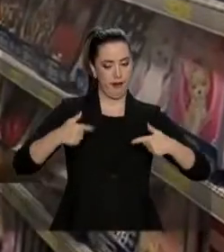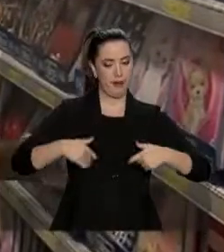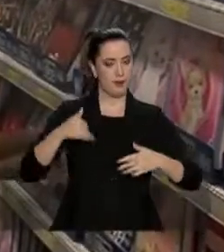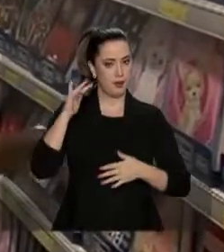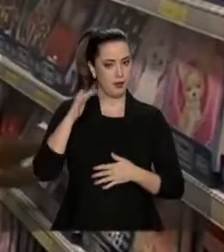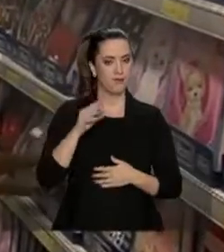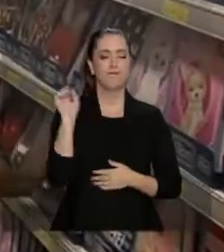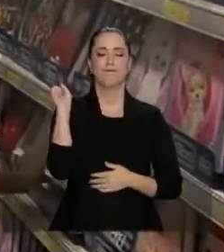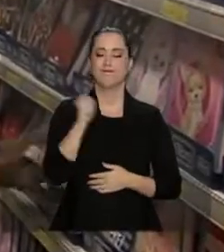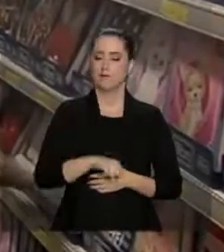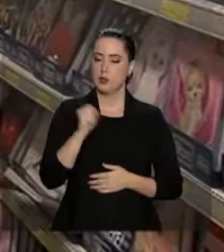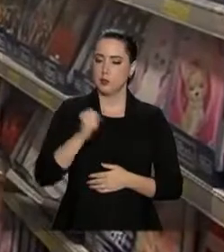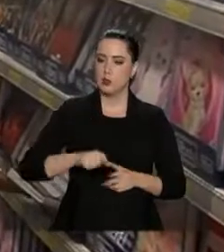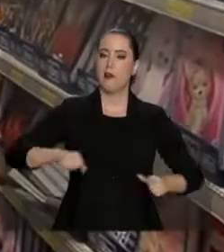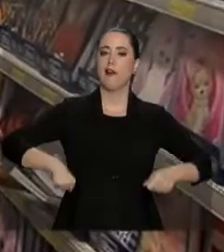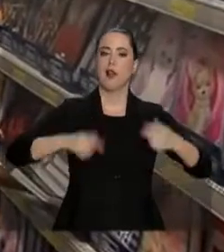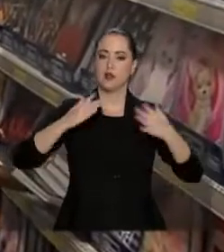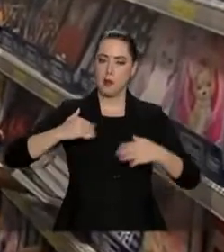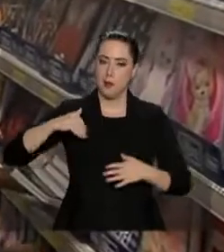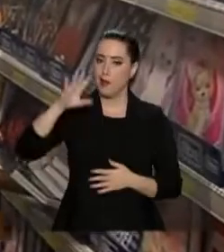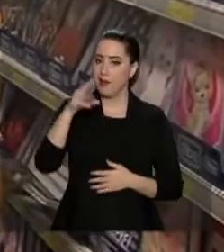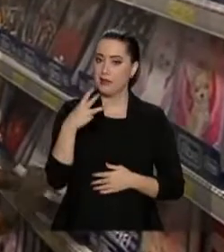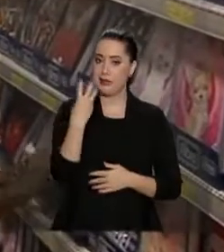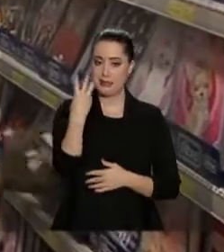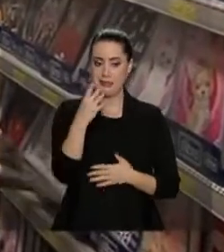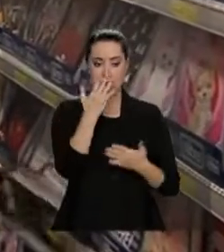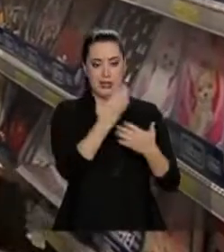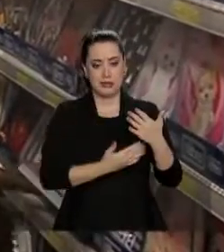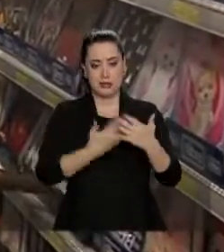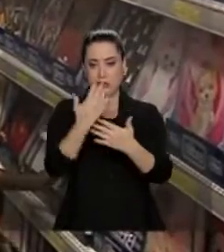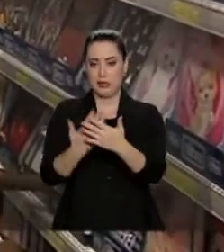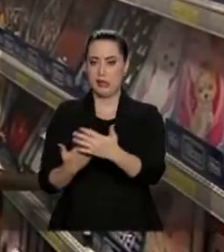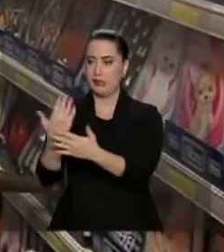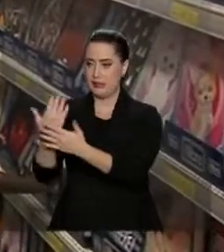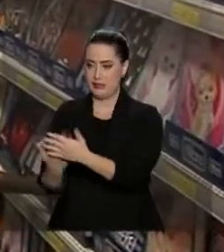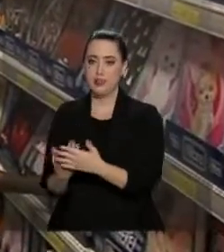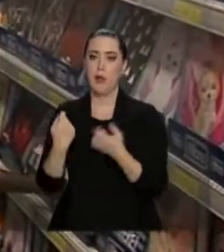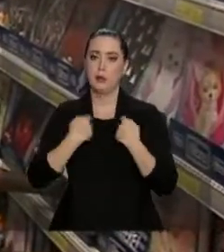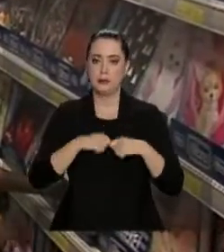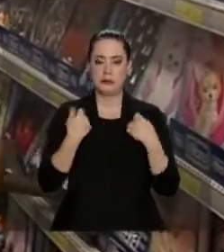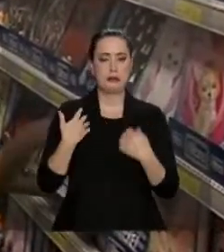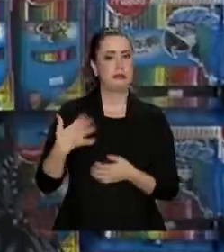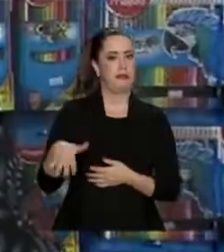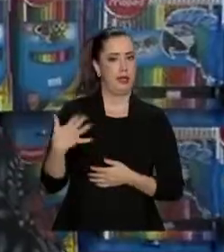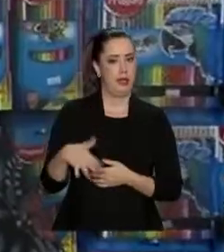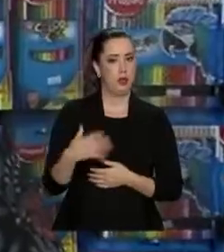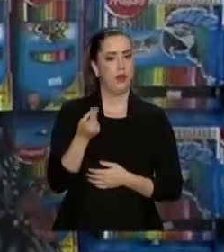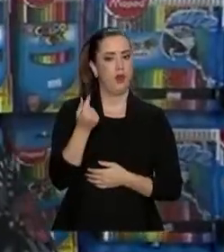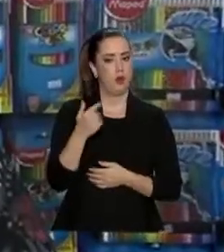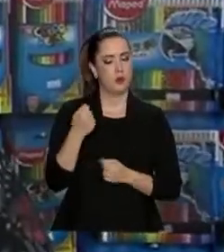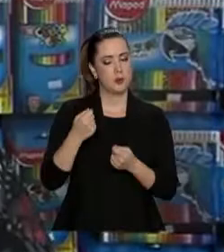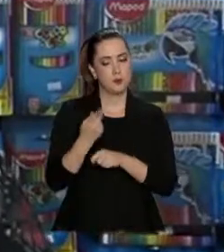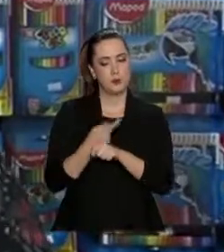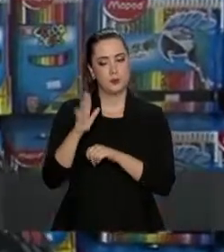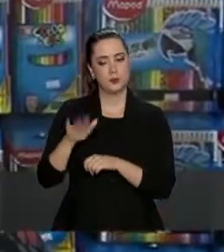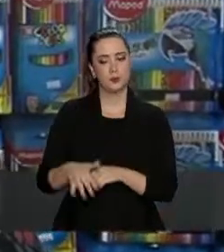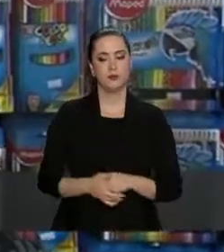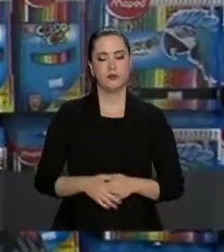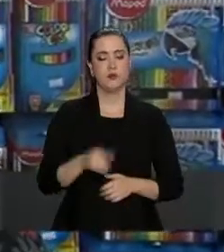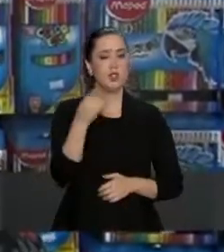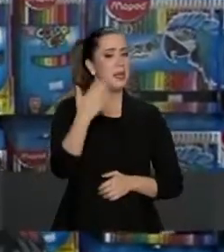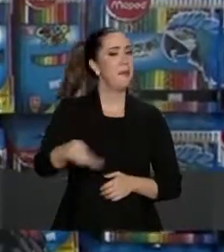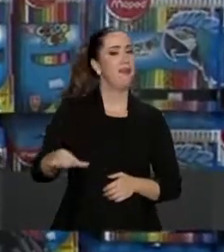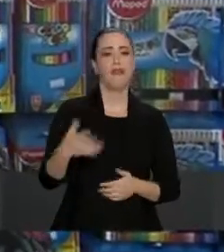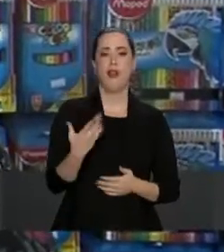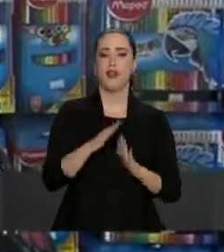Com certeza, e muito, né? São três listas, então fica bem pesado. É metade do preço do que eles